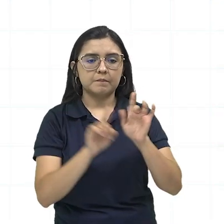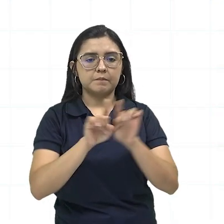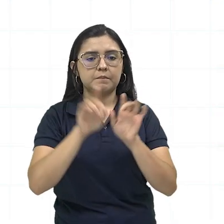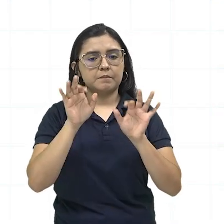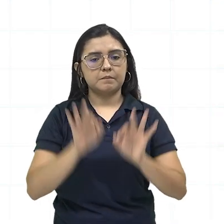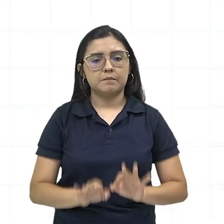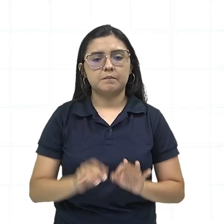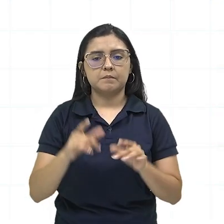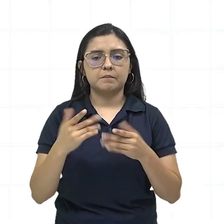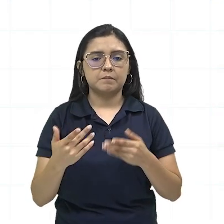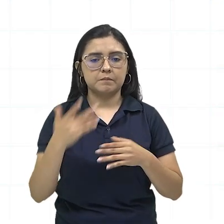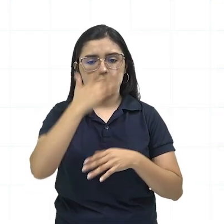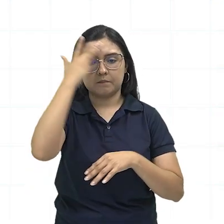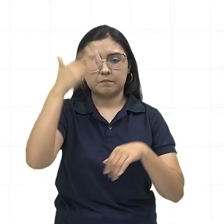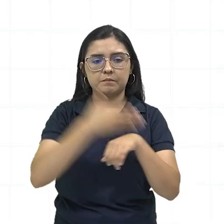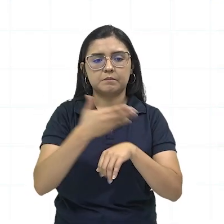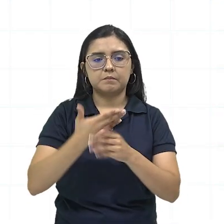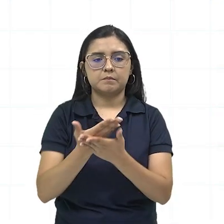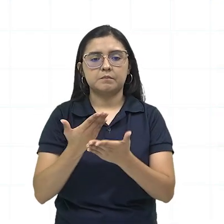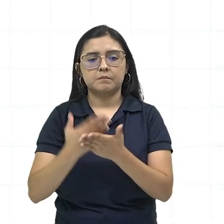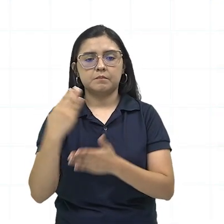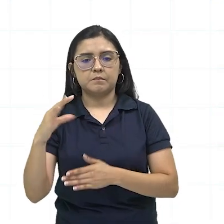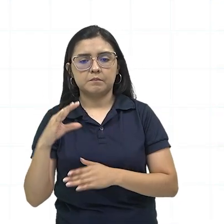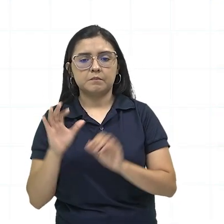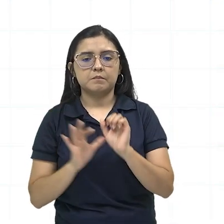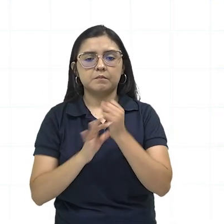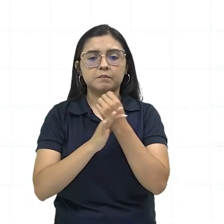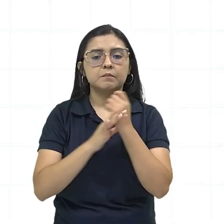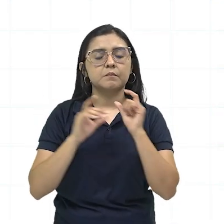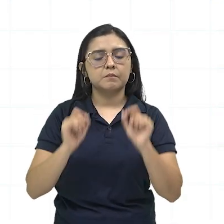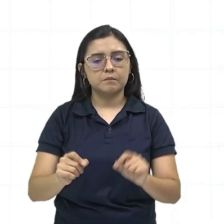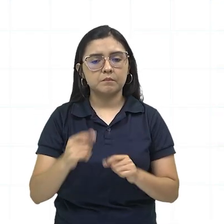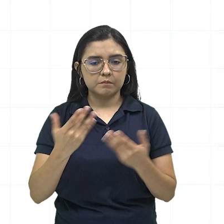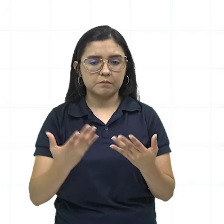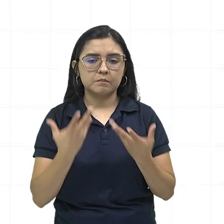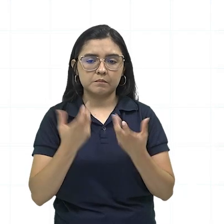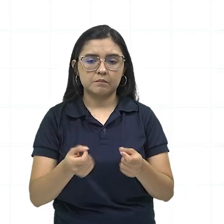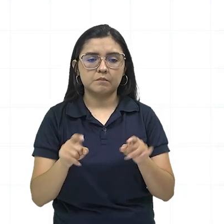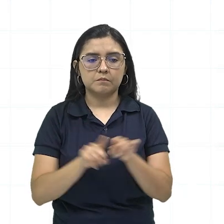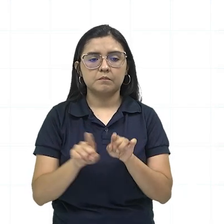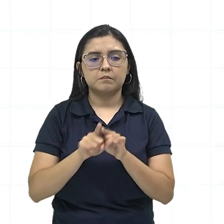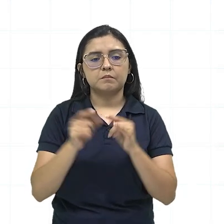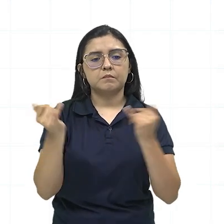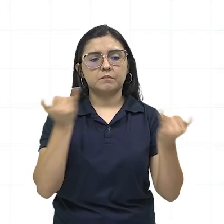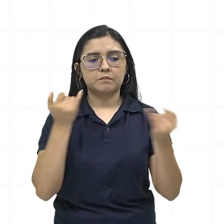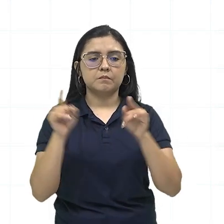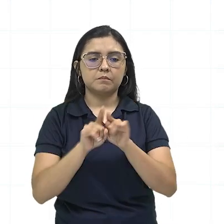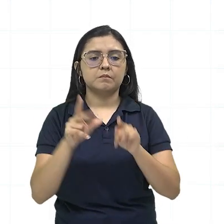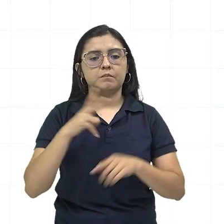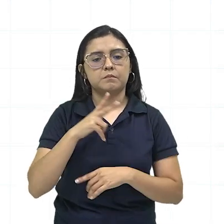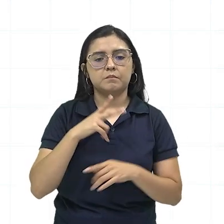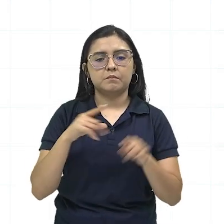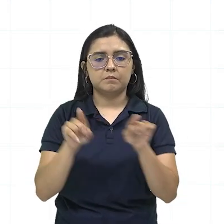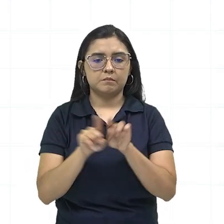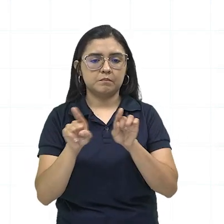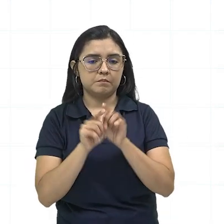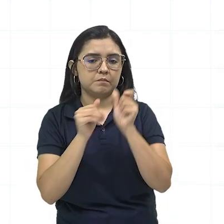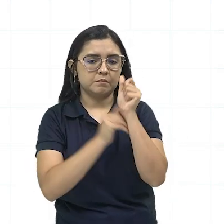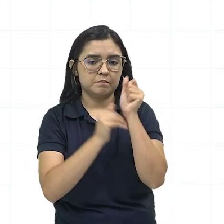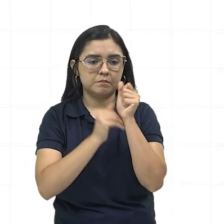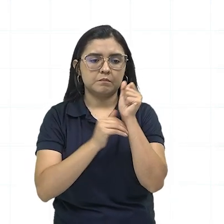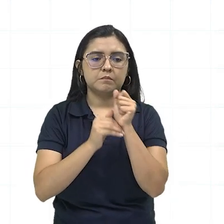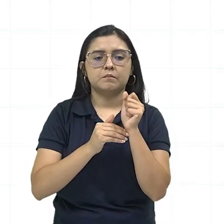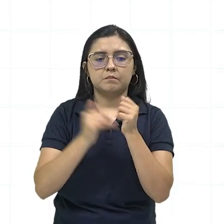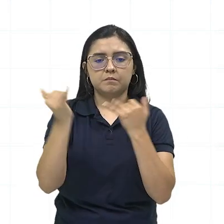de estudos científicos, garantindo o consentimento informado, a privacidade e a